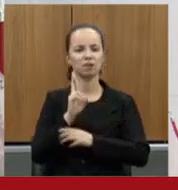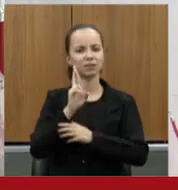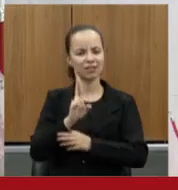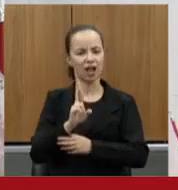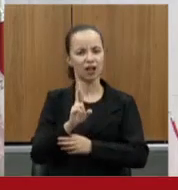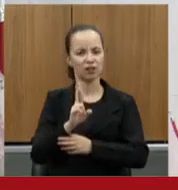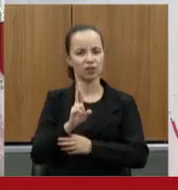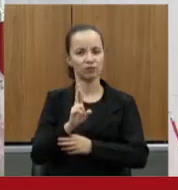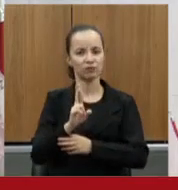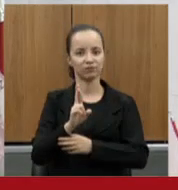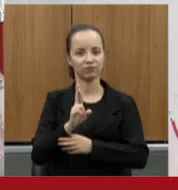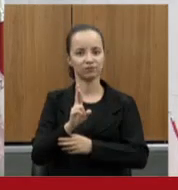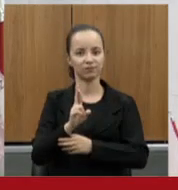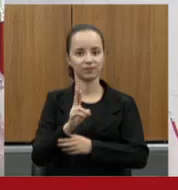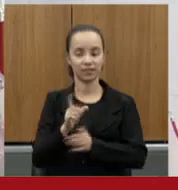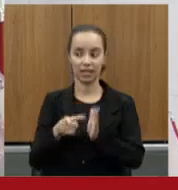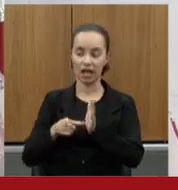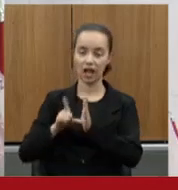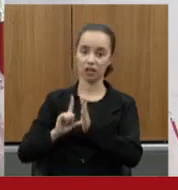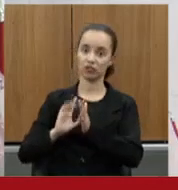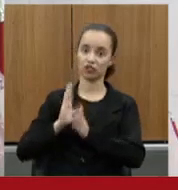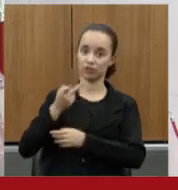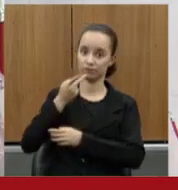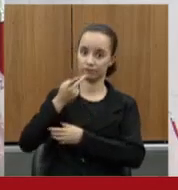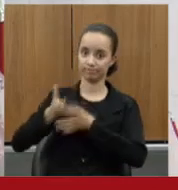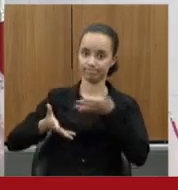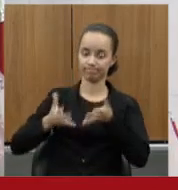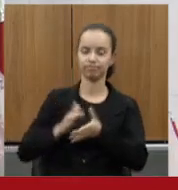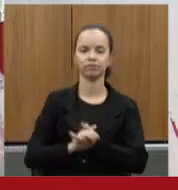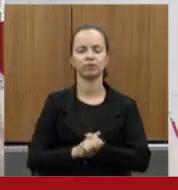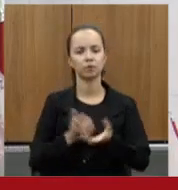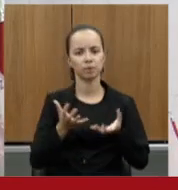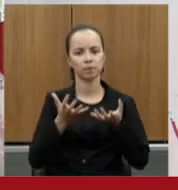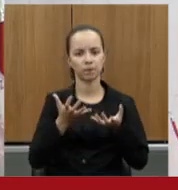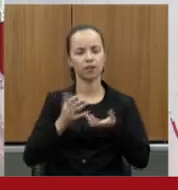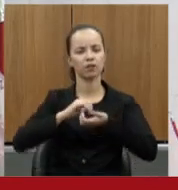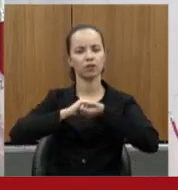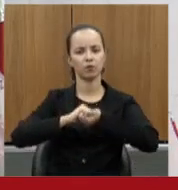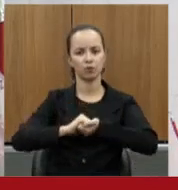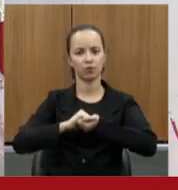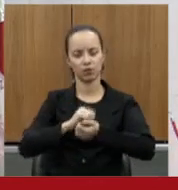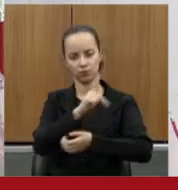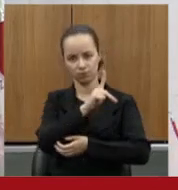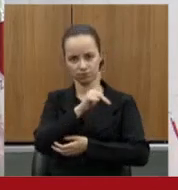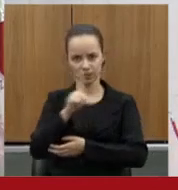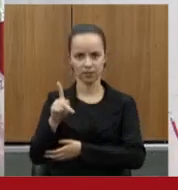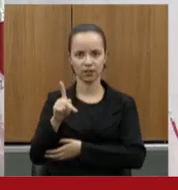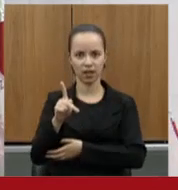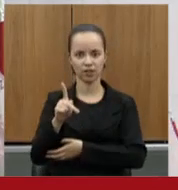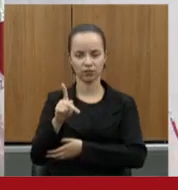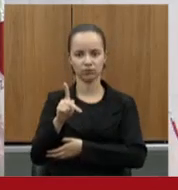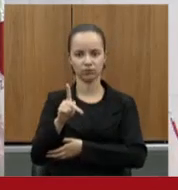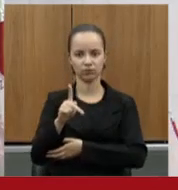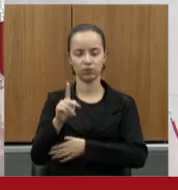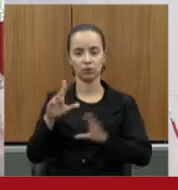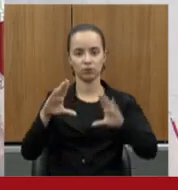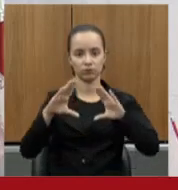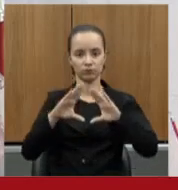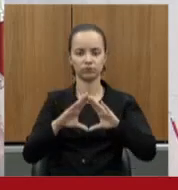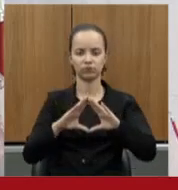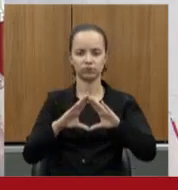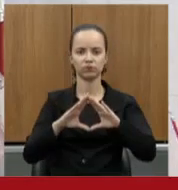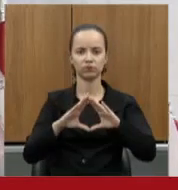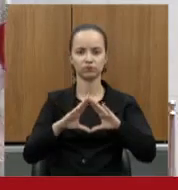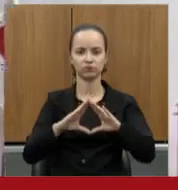na fala daqueles que me antecederam. Eu queria cumprimentar o presidente da Assembleia do Estado de Minas